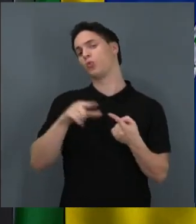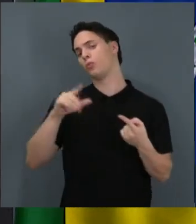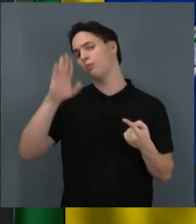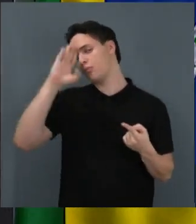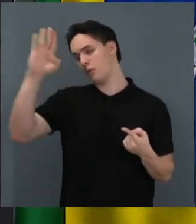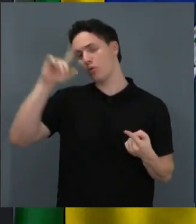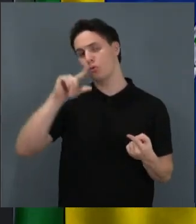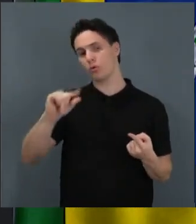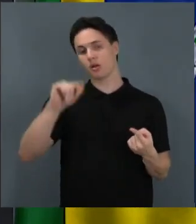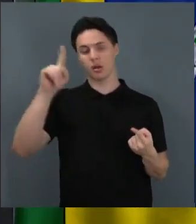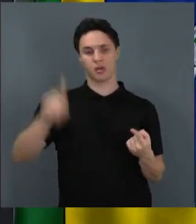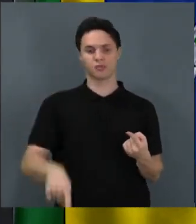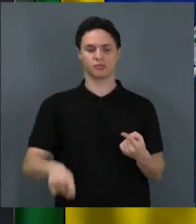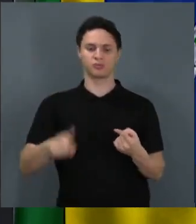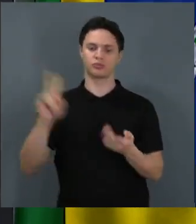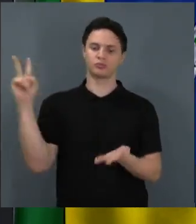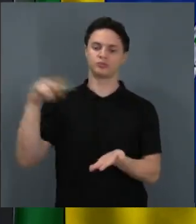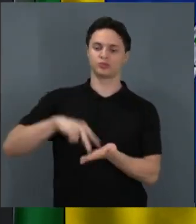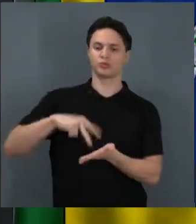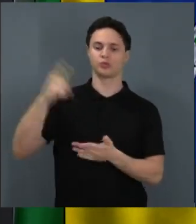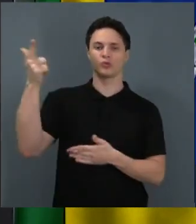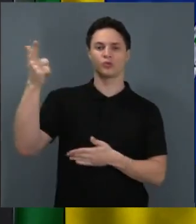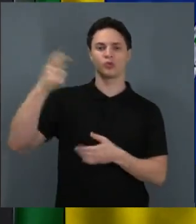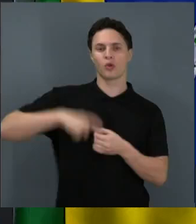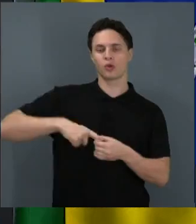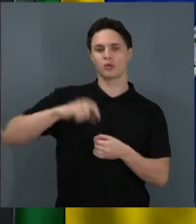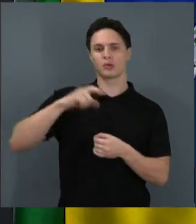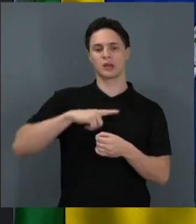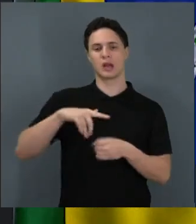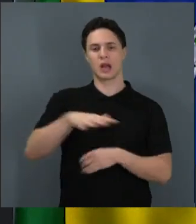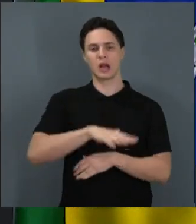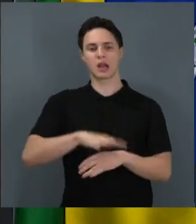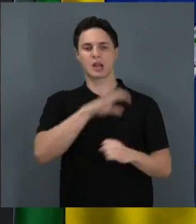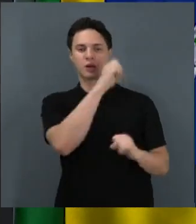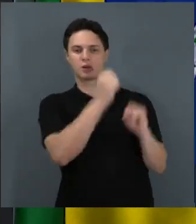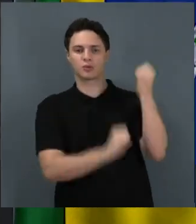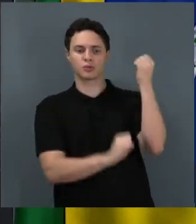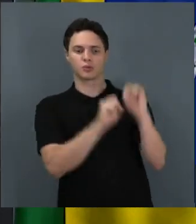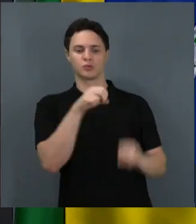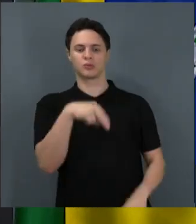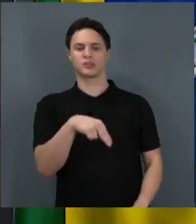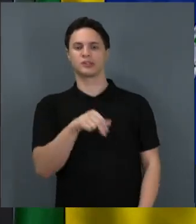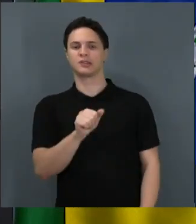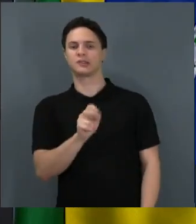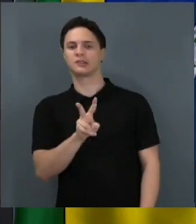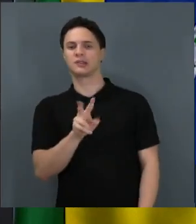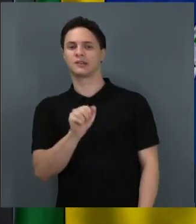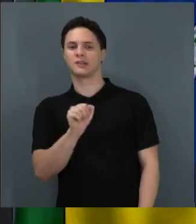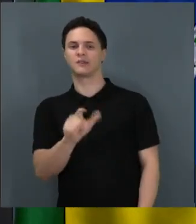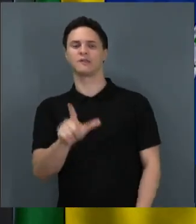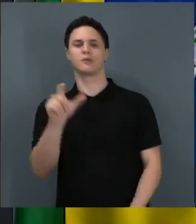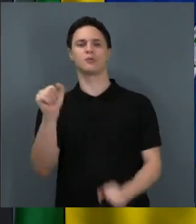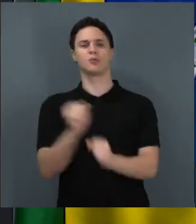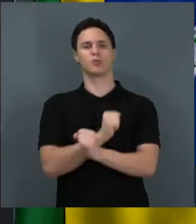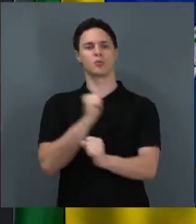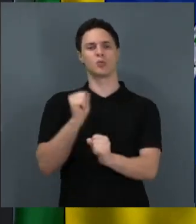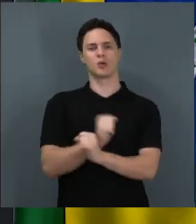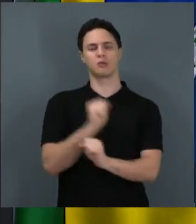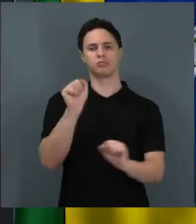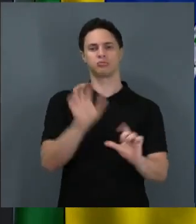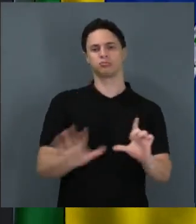Principalmente a ressurreição, entre aspas, dessa indústria naval. A construção de plataformas e de navios